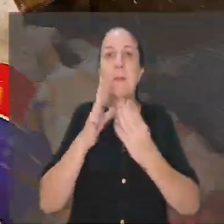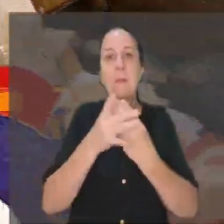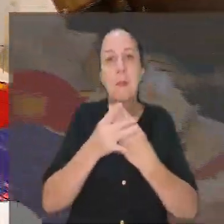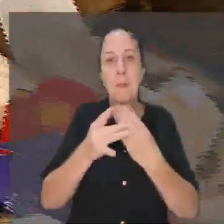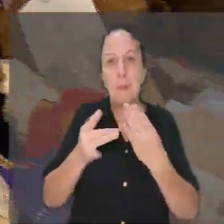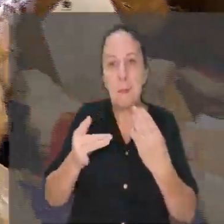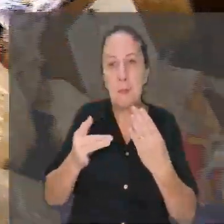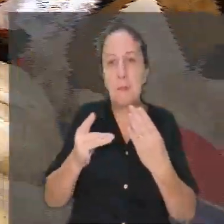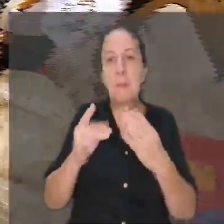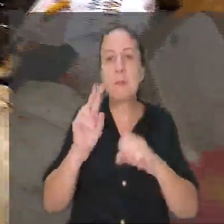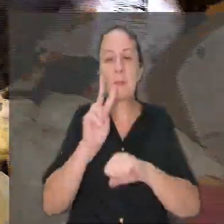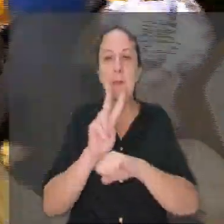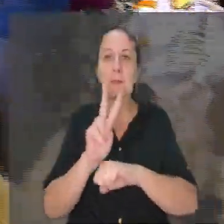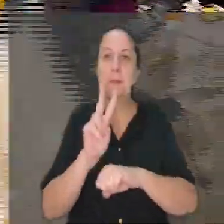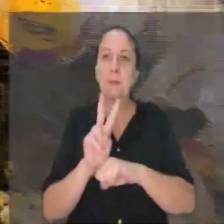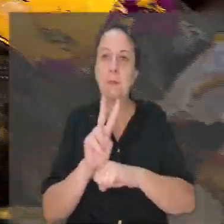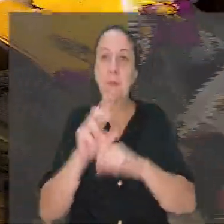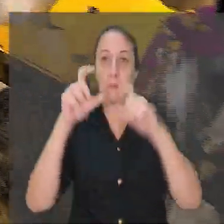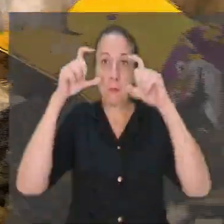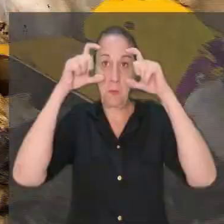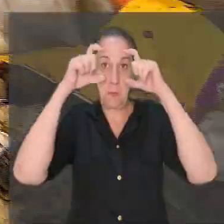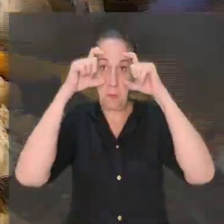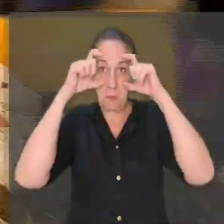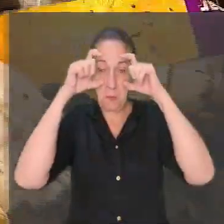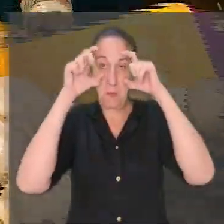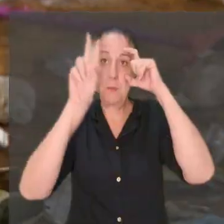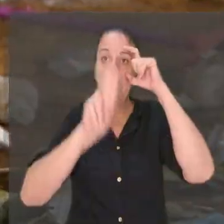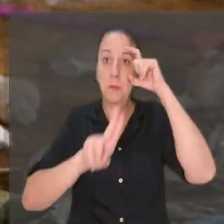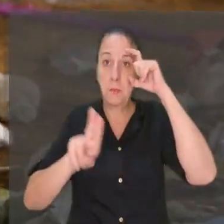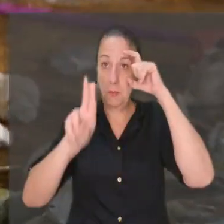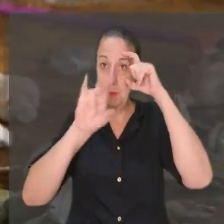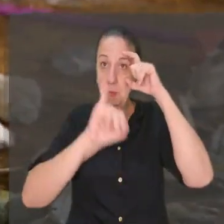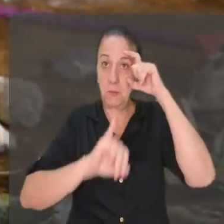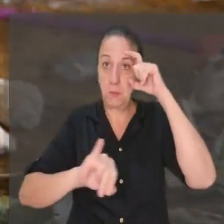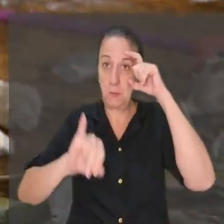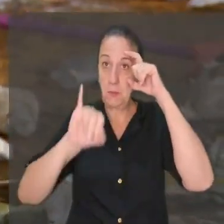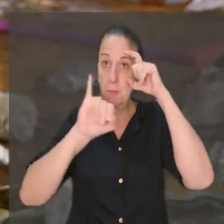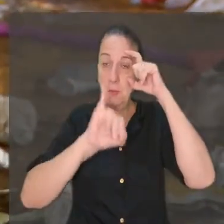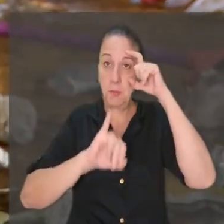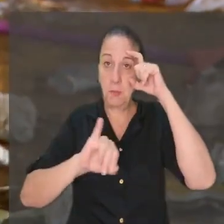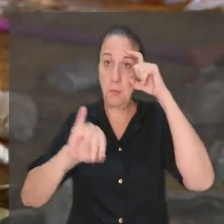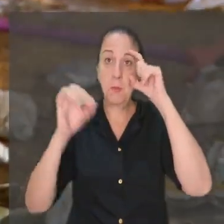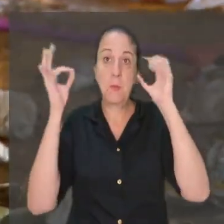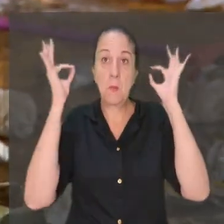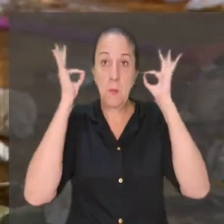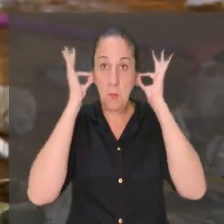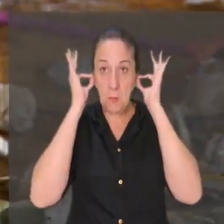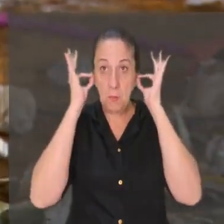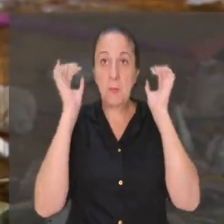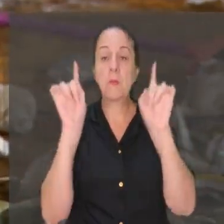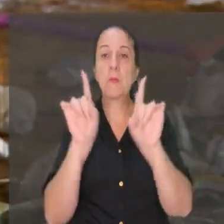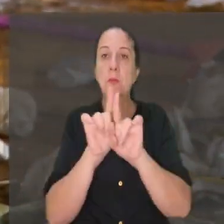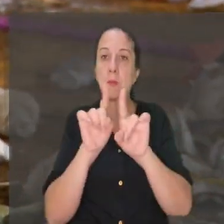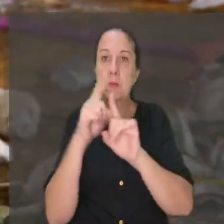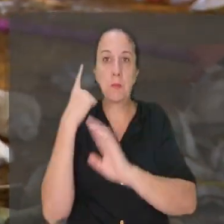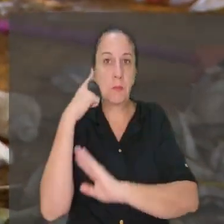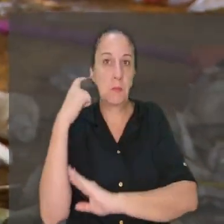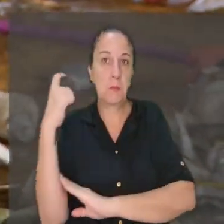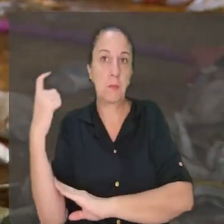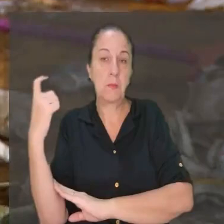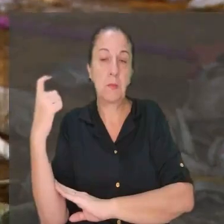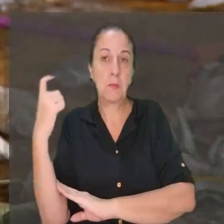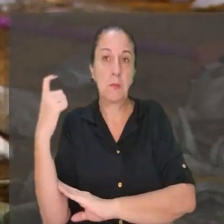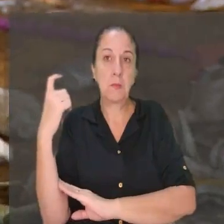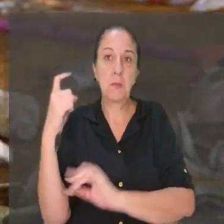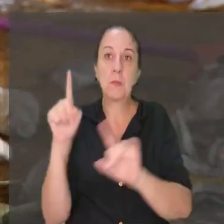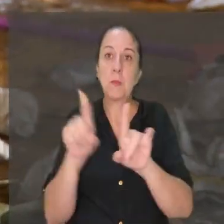inclui habilidade e cuidado. A questão do óculos é fundamental, também do ouvido também, né? Protetor do ouvido devido ao barulho,